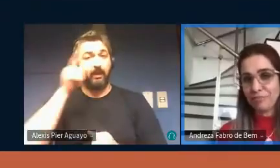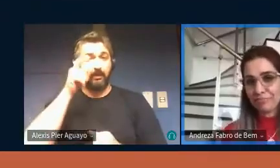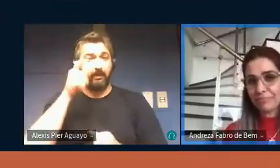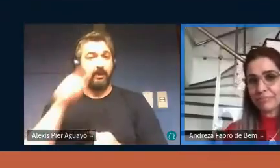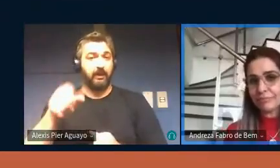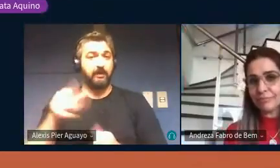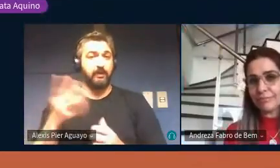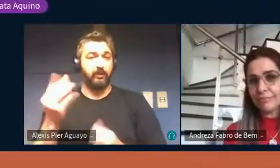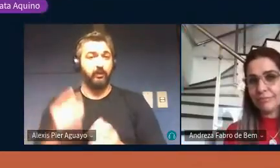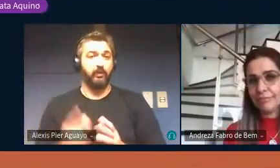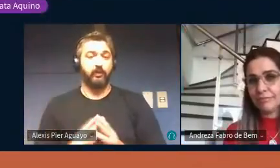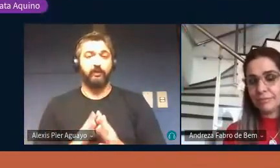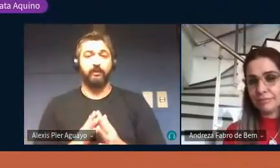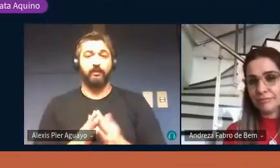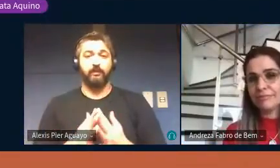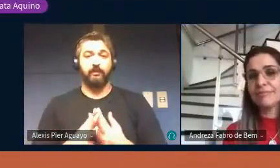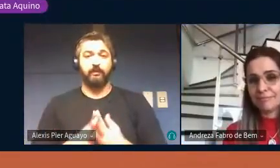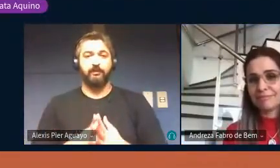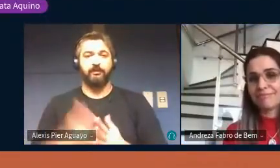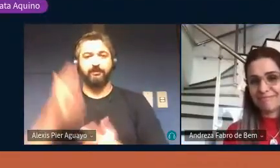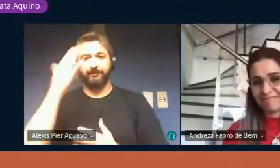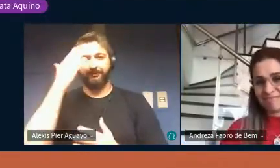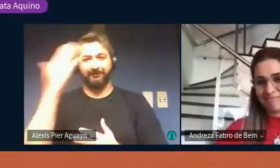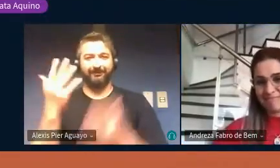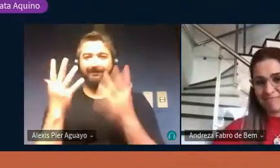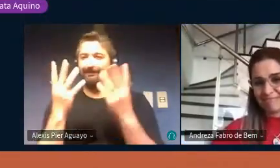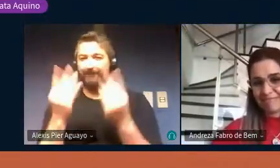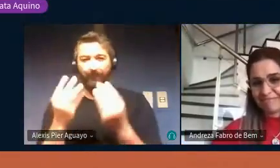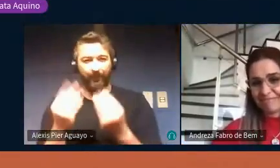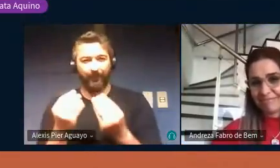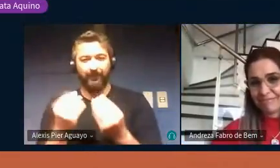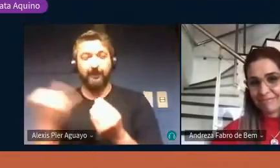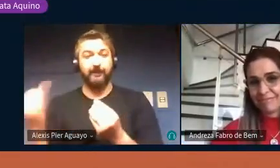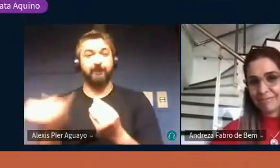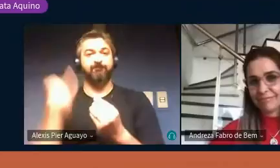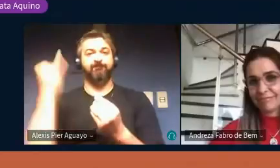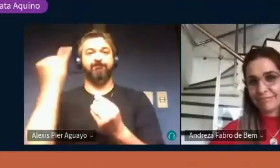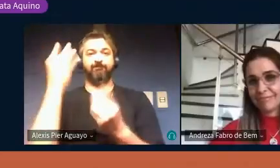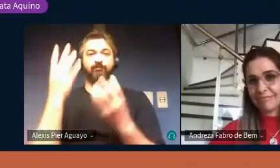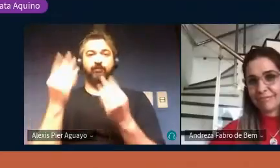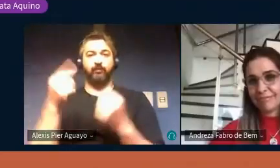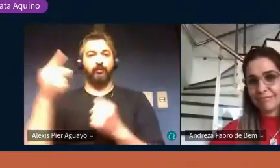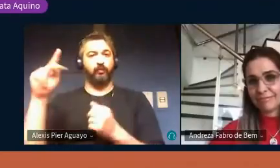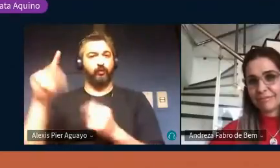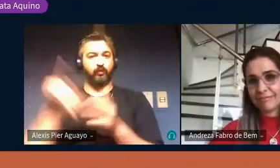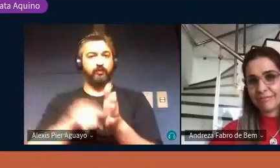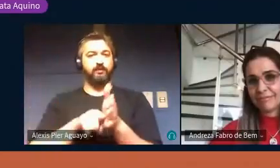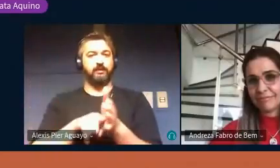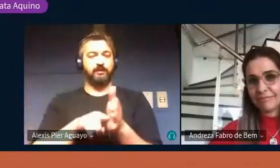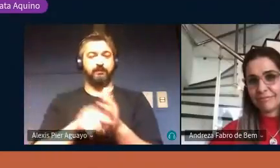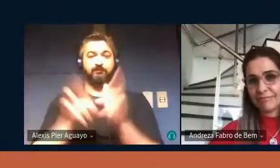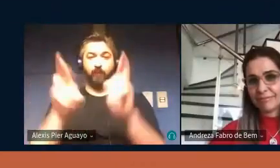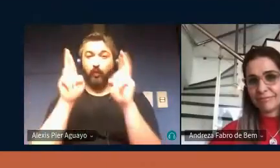estratégia. Muito obrigada, é muitíssimo importante esse tipo de pesquisa. A gente espera